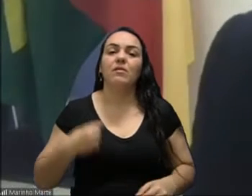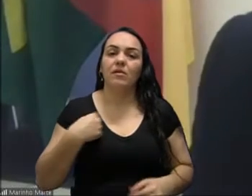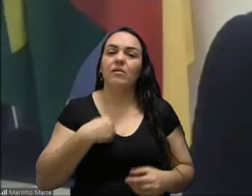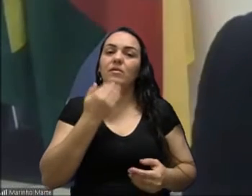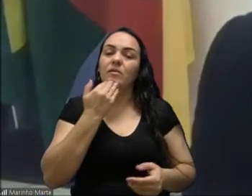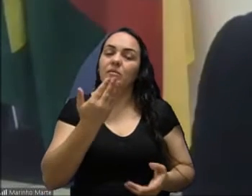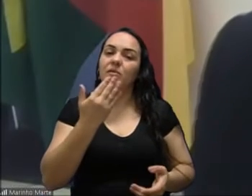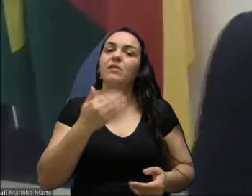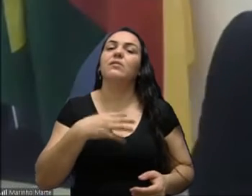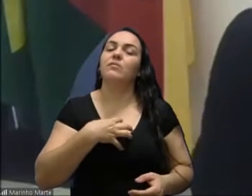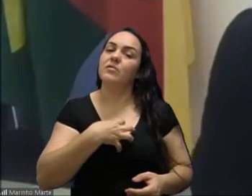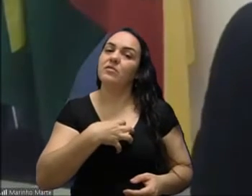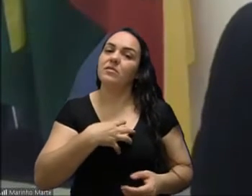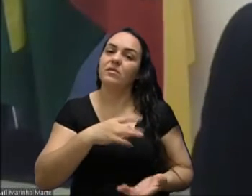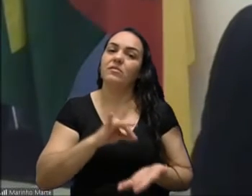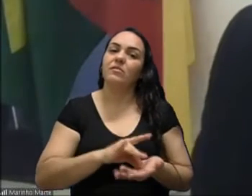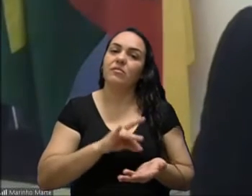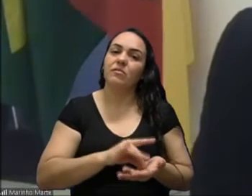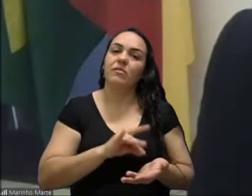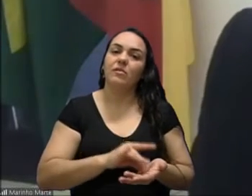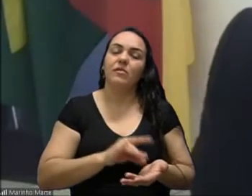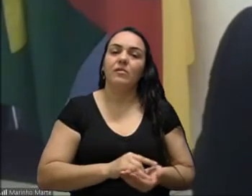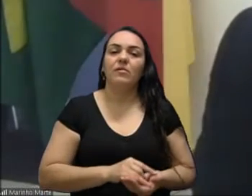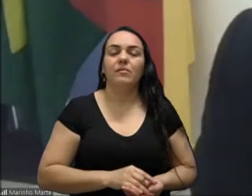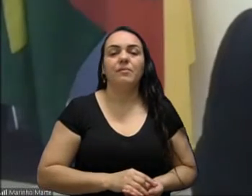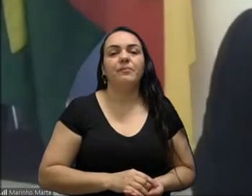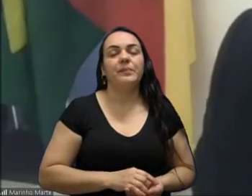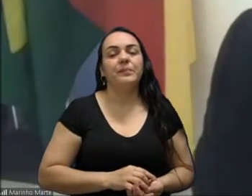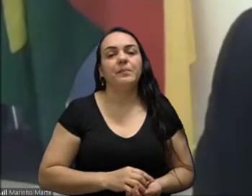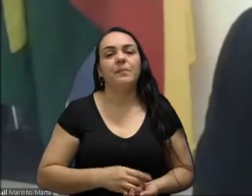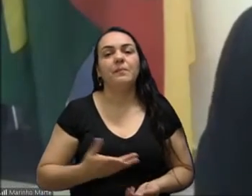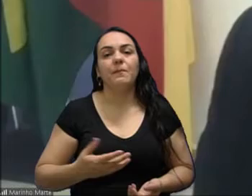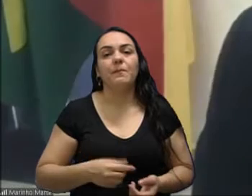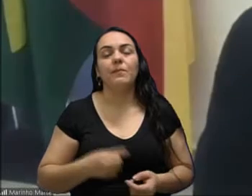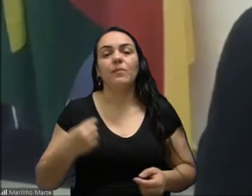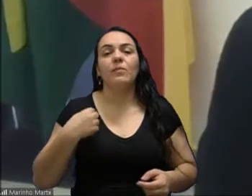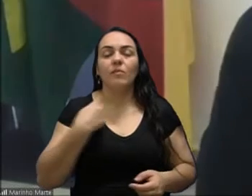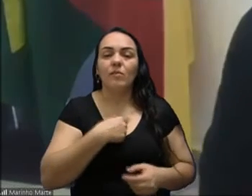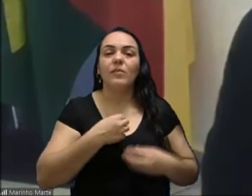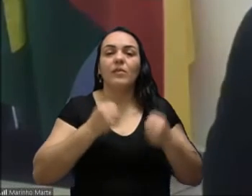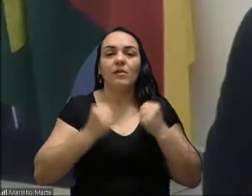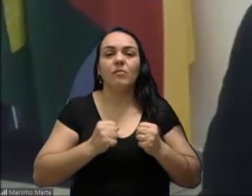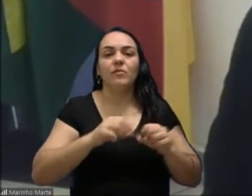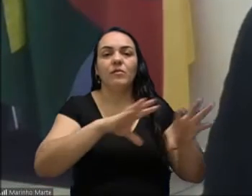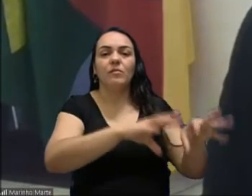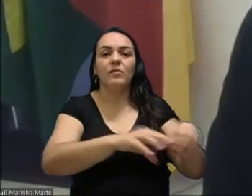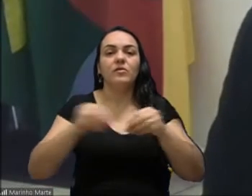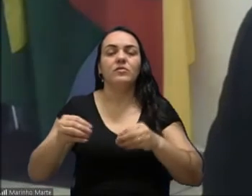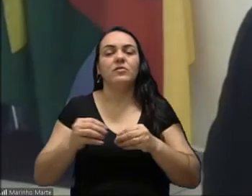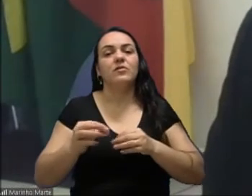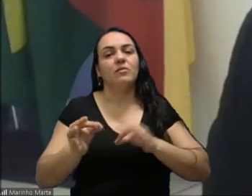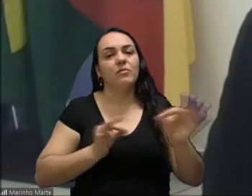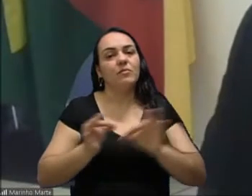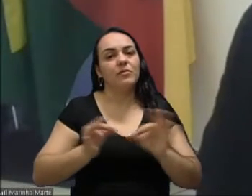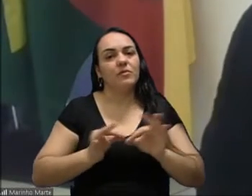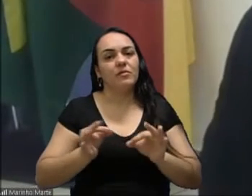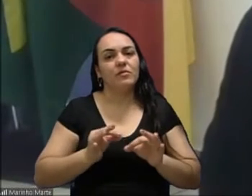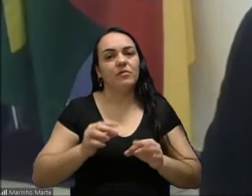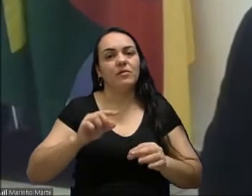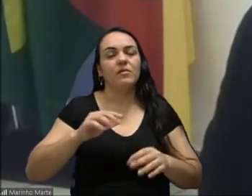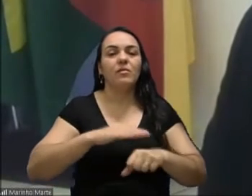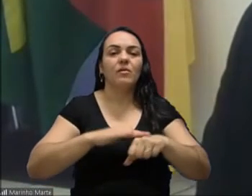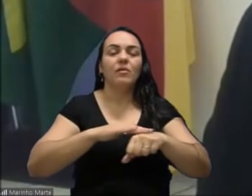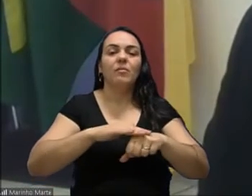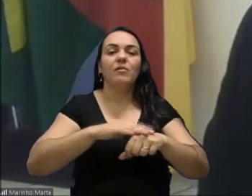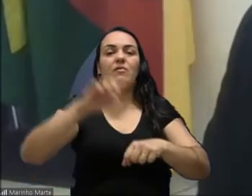sensibilidade na medida presidente Dini de que nós possamos manter esta